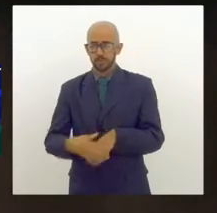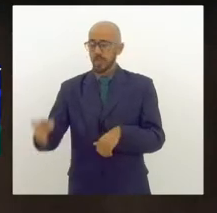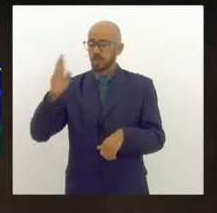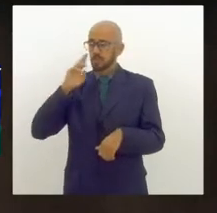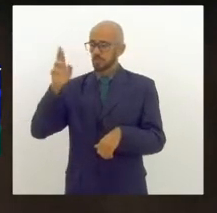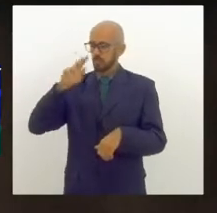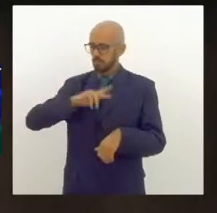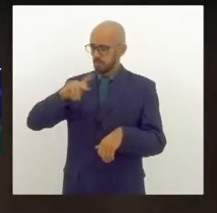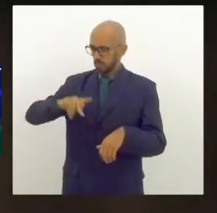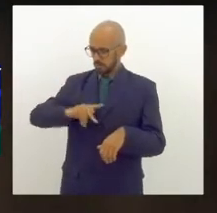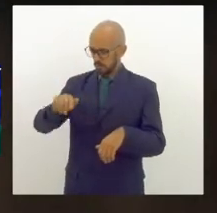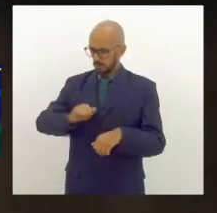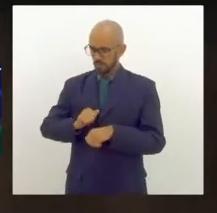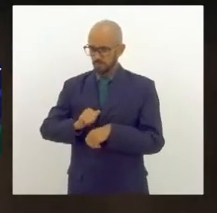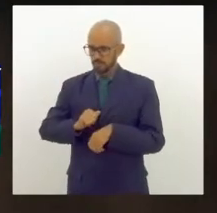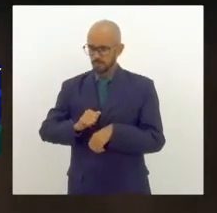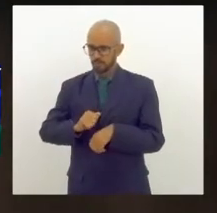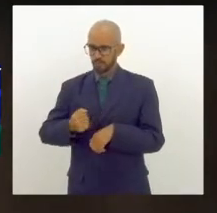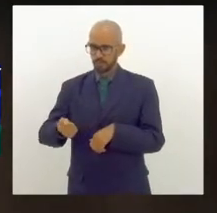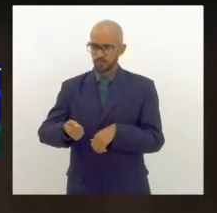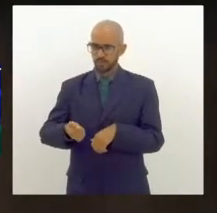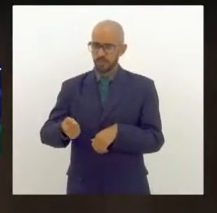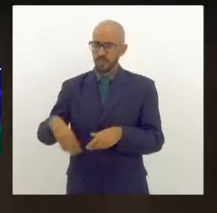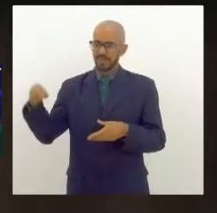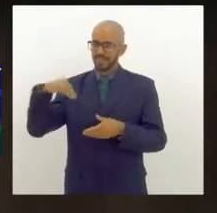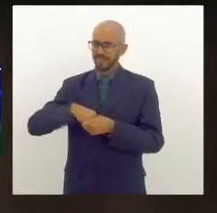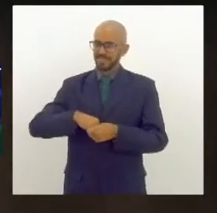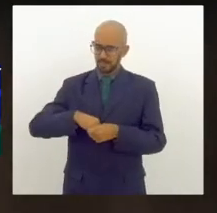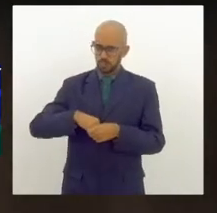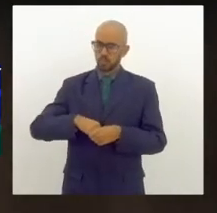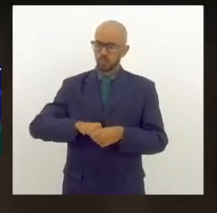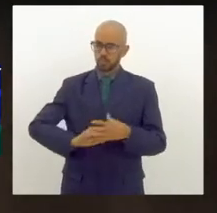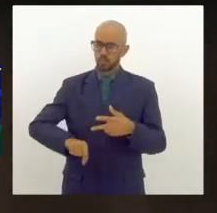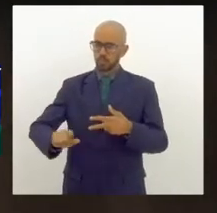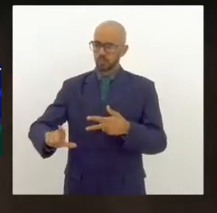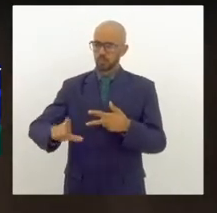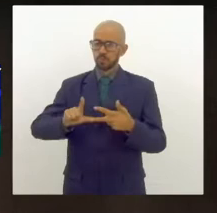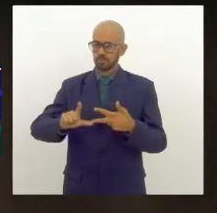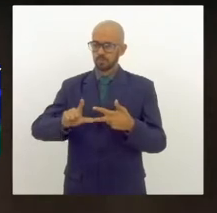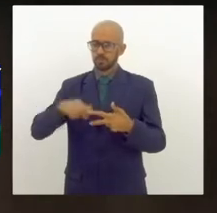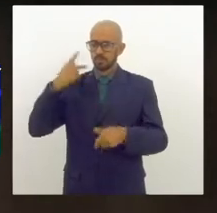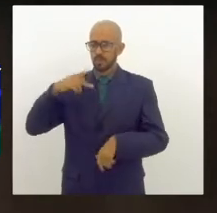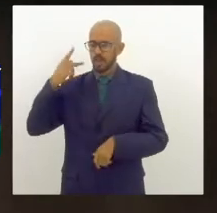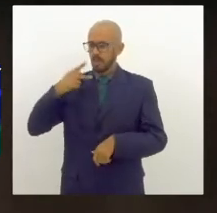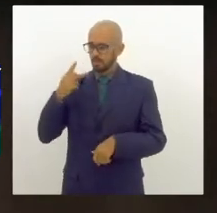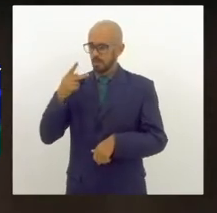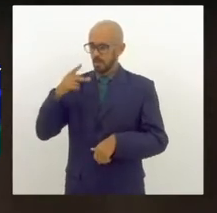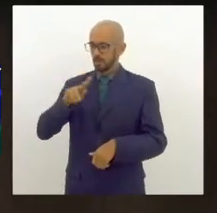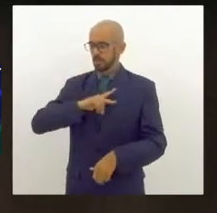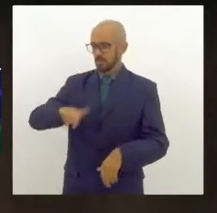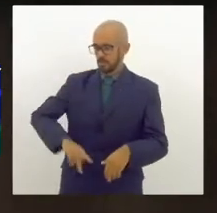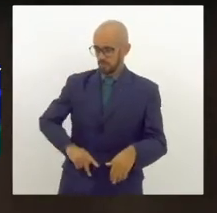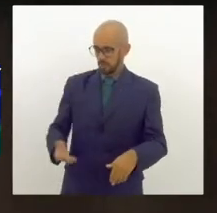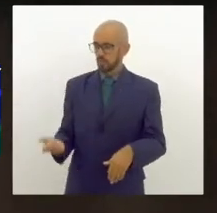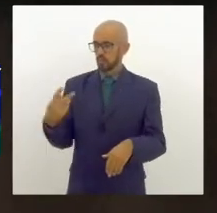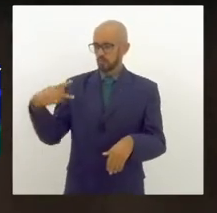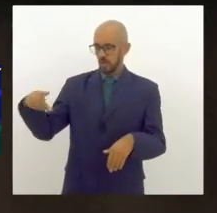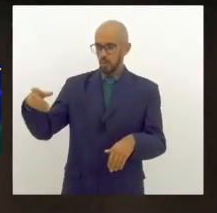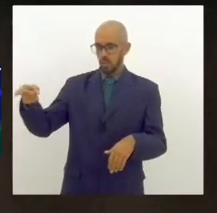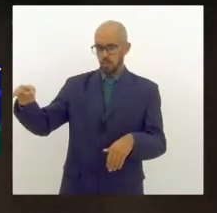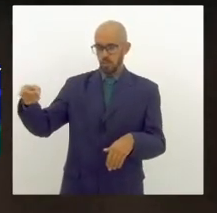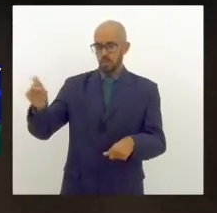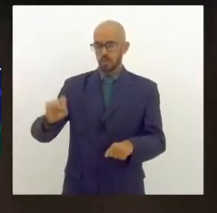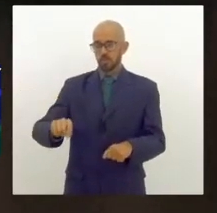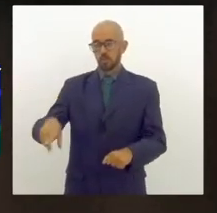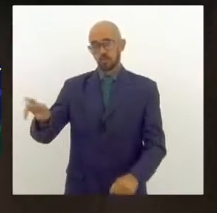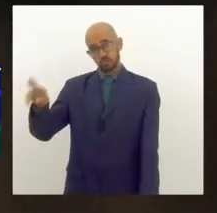na qualidade, dentro do parlamento, de liderado por Vossa Excelência, já que Vossa Excelência